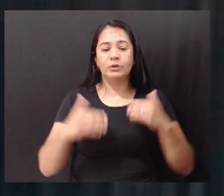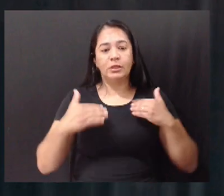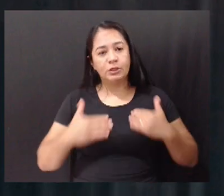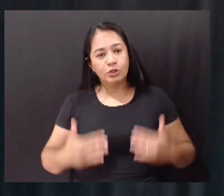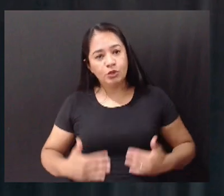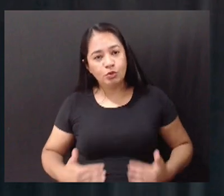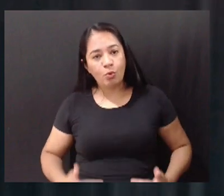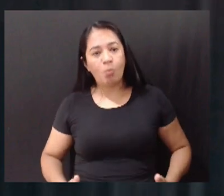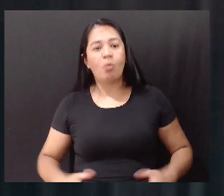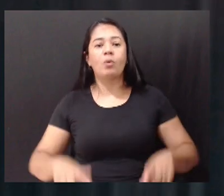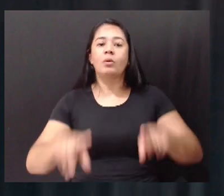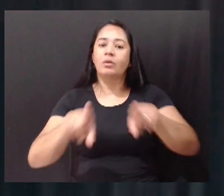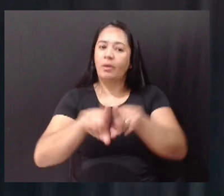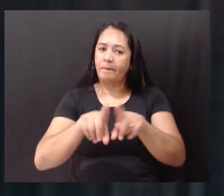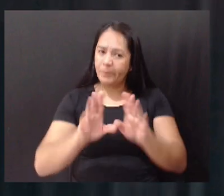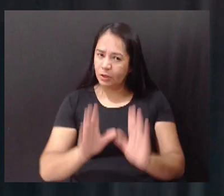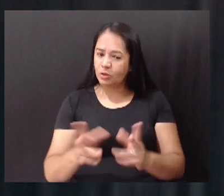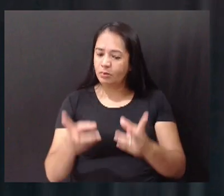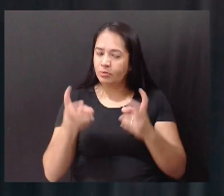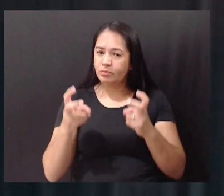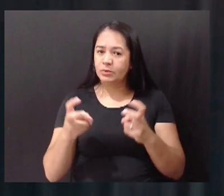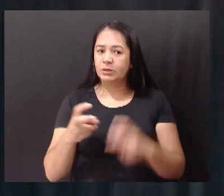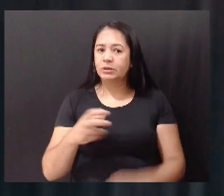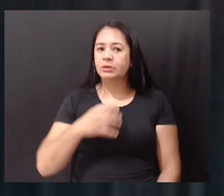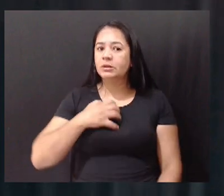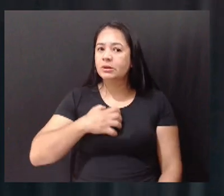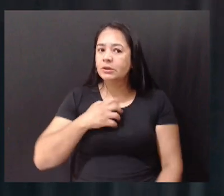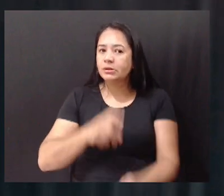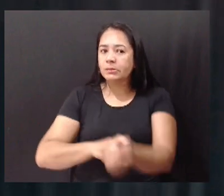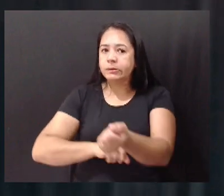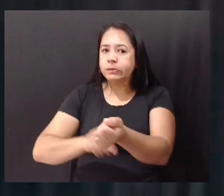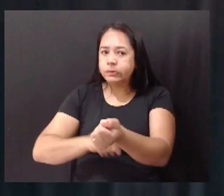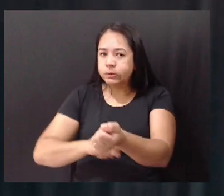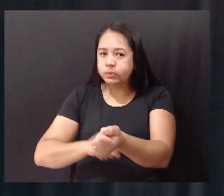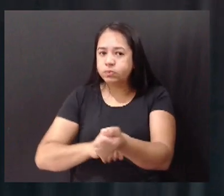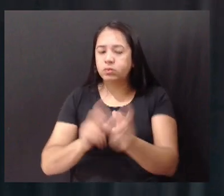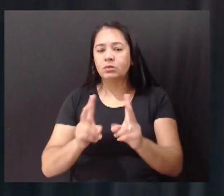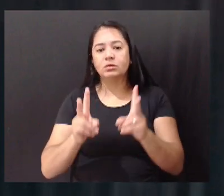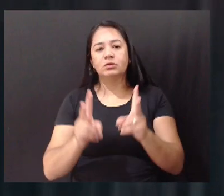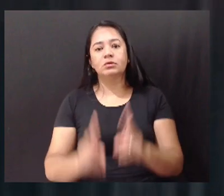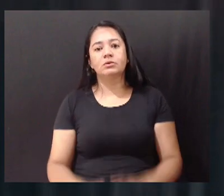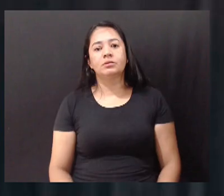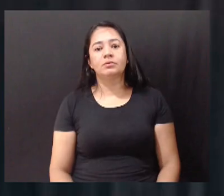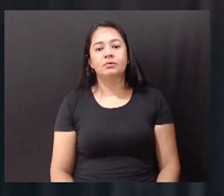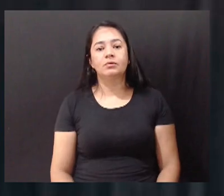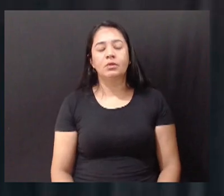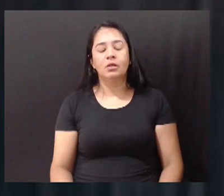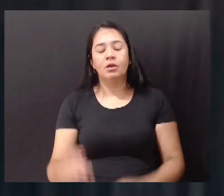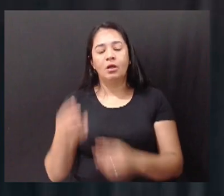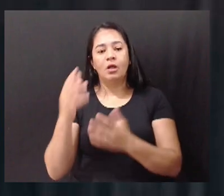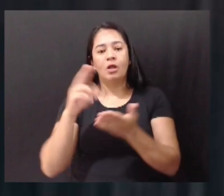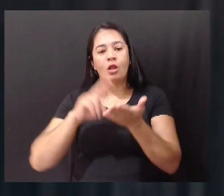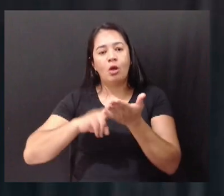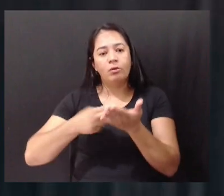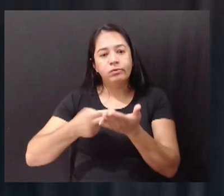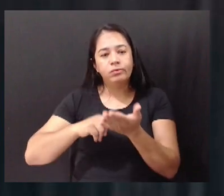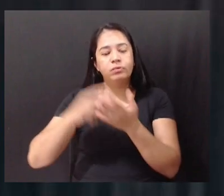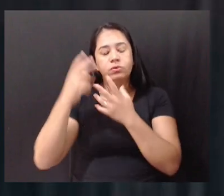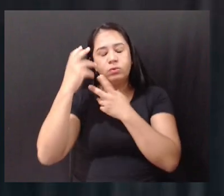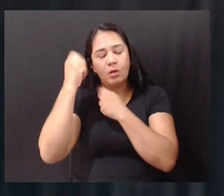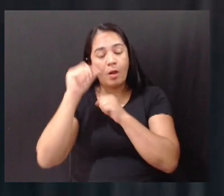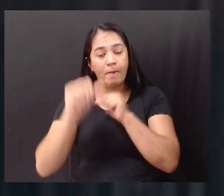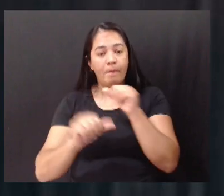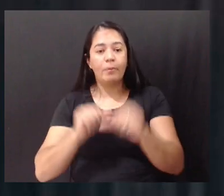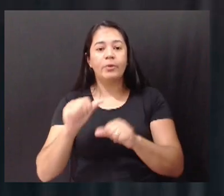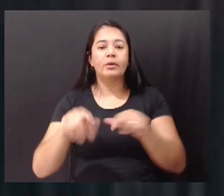tanto de irritabilidade intensa, né, alterações do sono. Então, tanto o uso excessivo